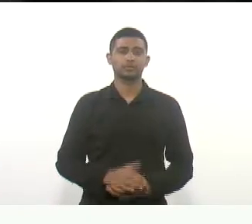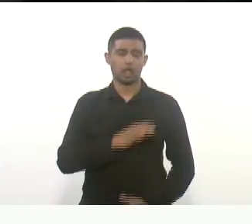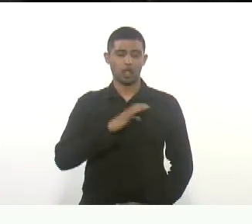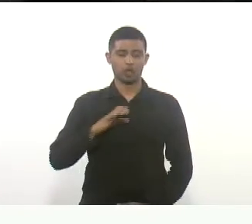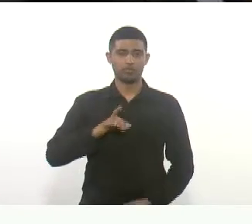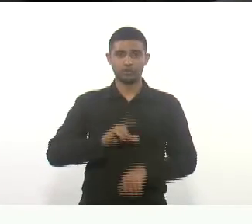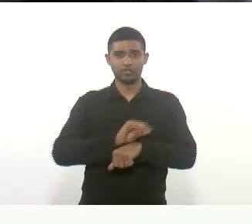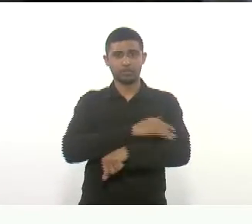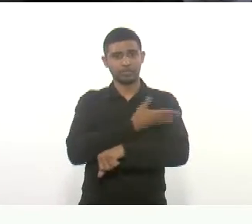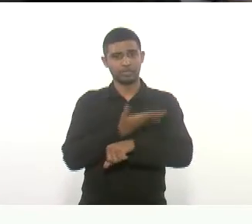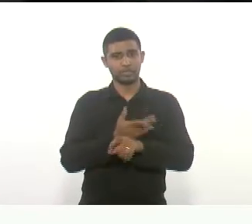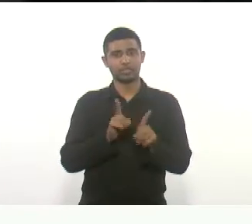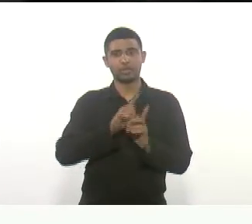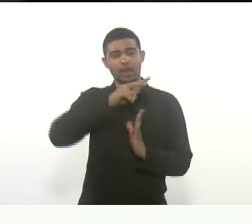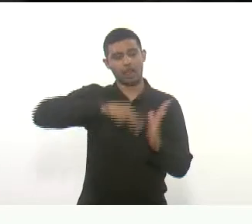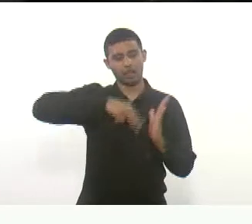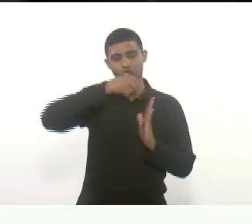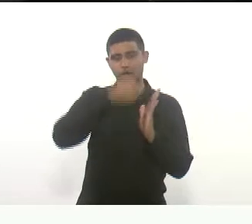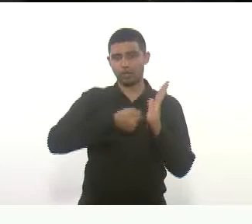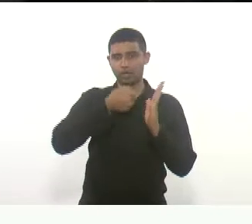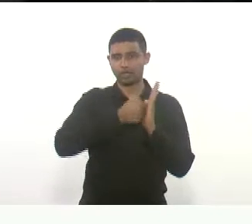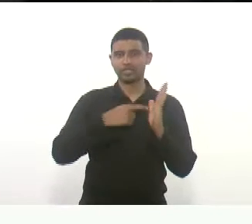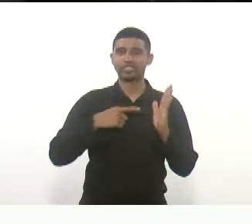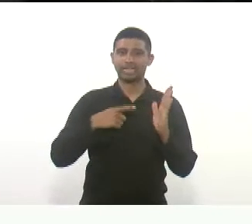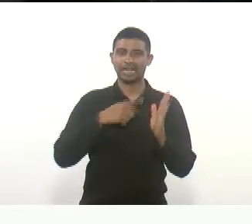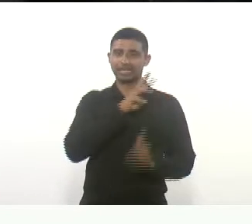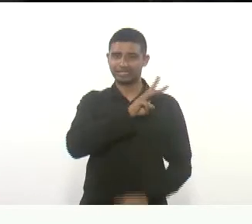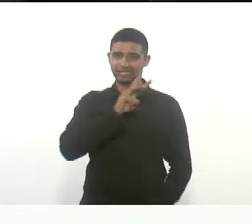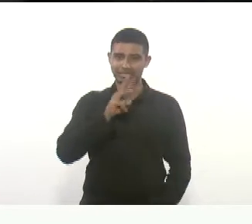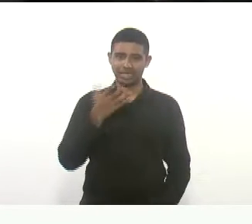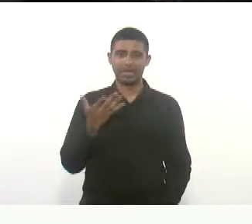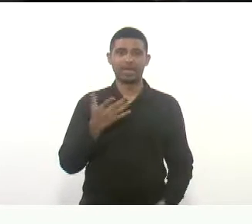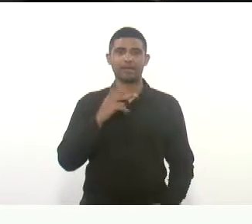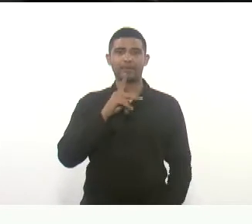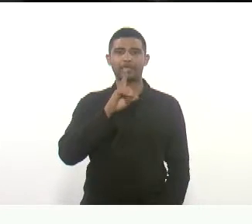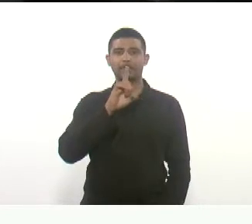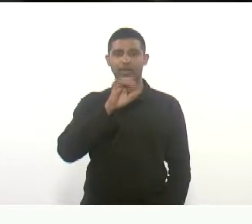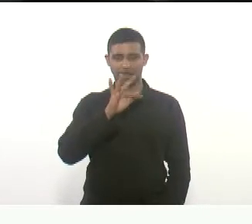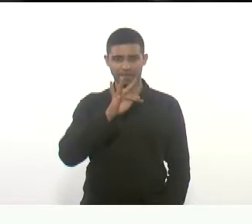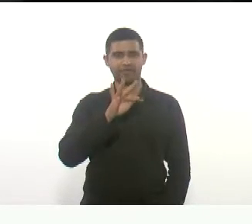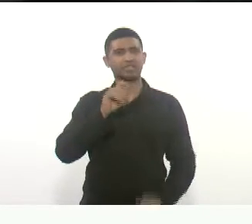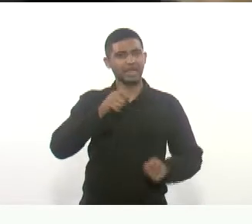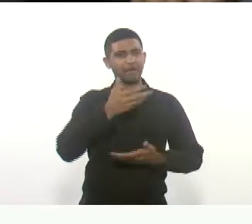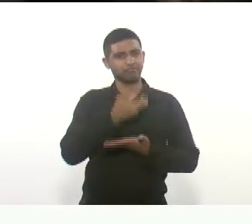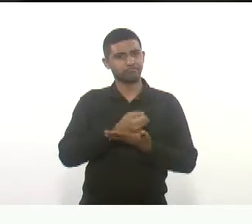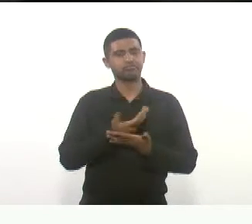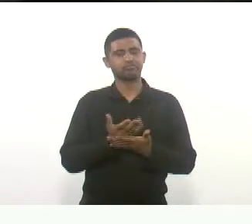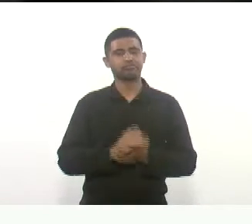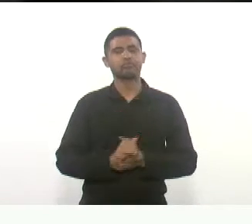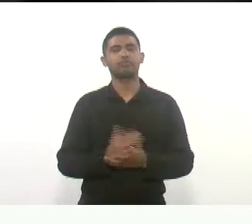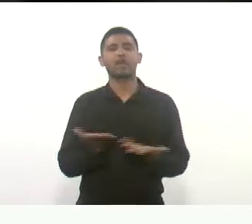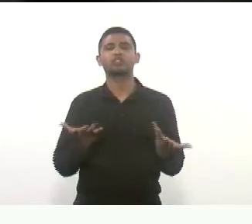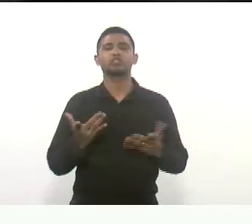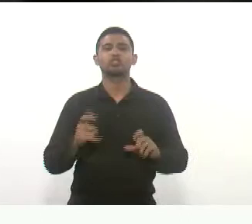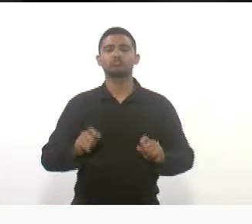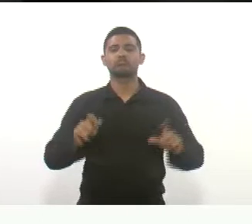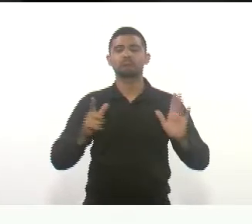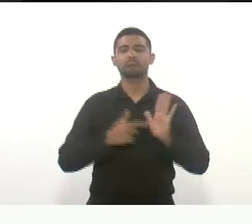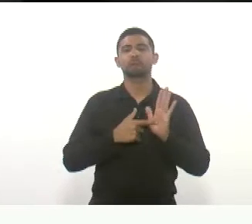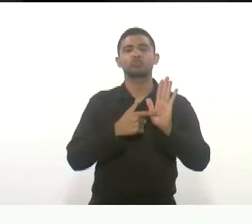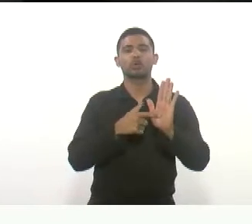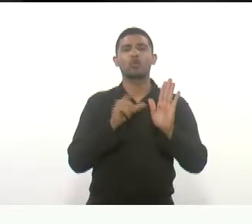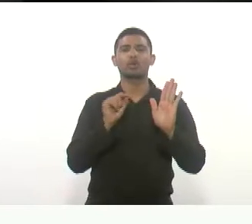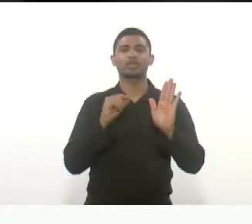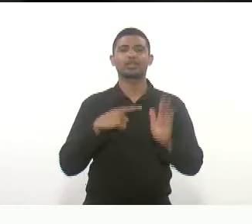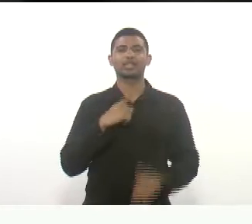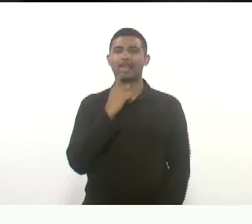tempo integral e leitura obrigatória, está lá no site, o PDF completo. E aí, o que eu trouxe aqui? Essa figura, que é